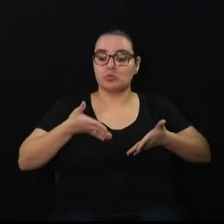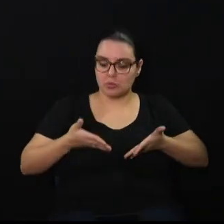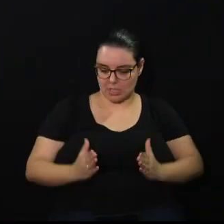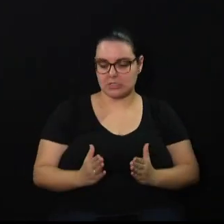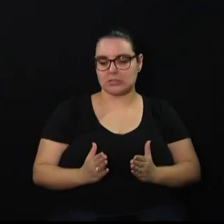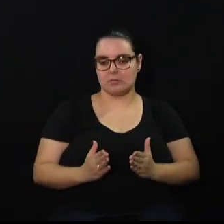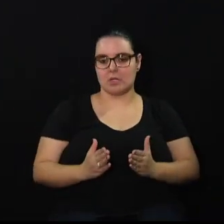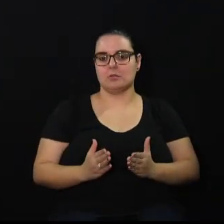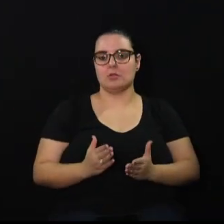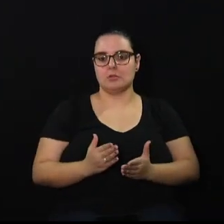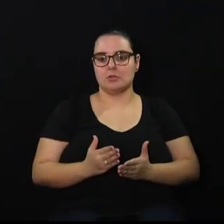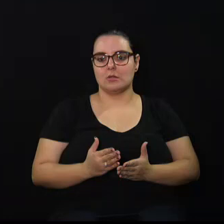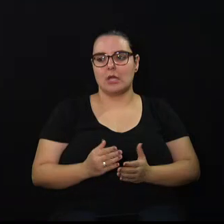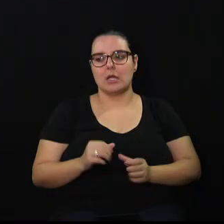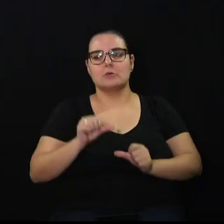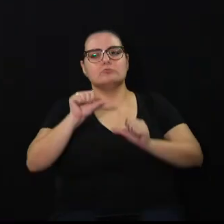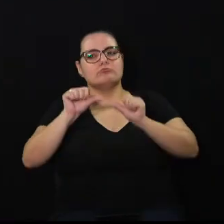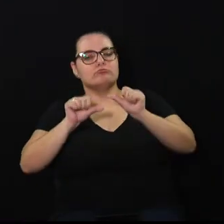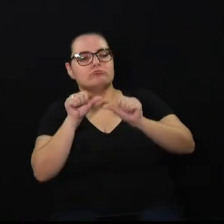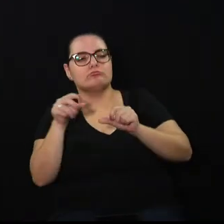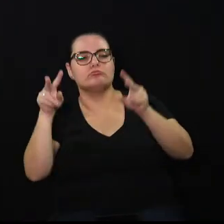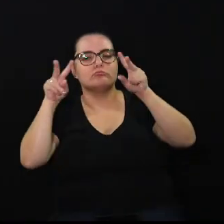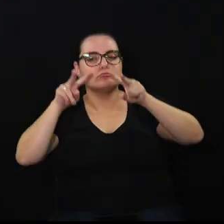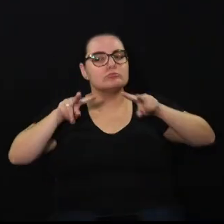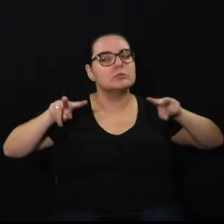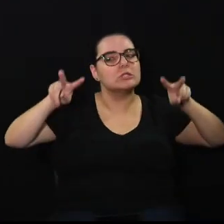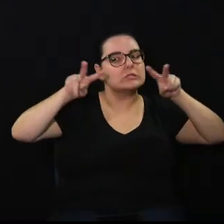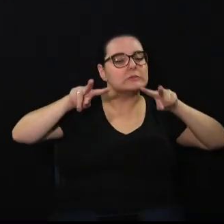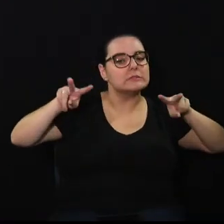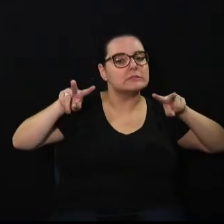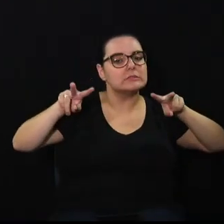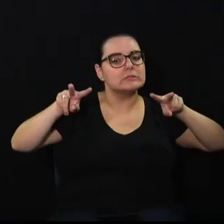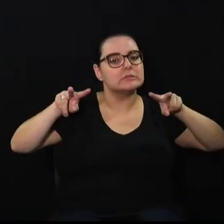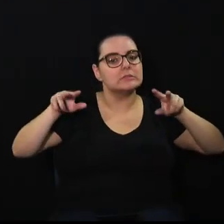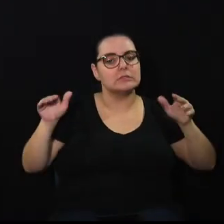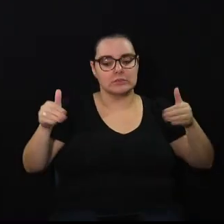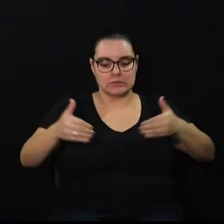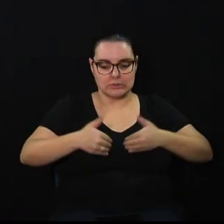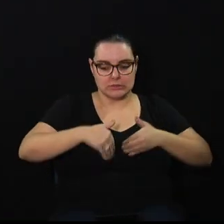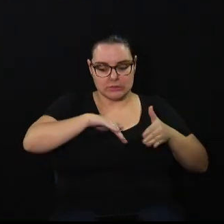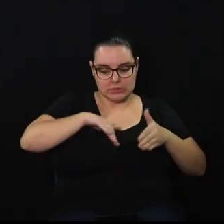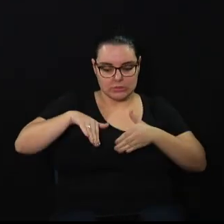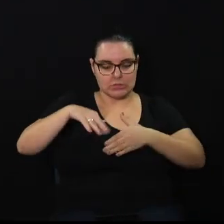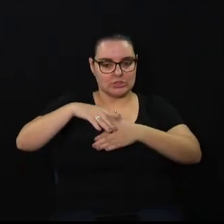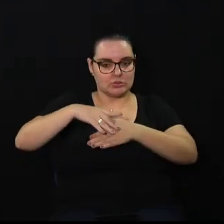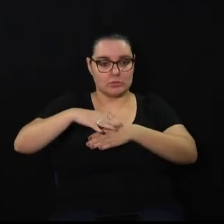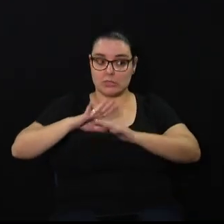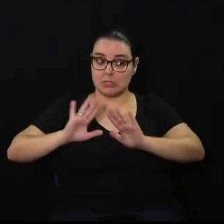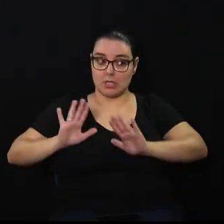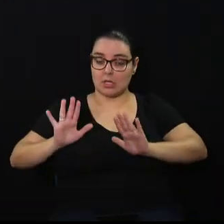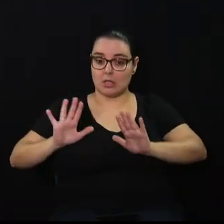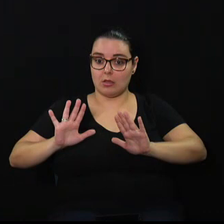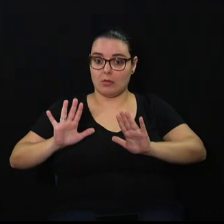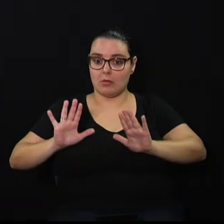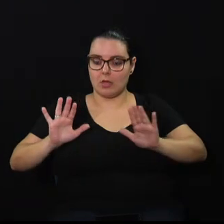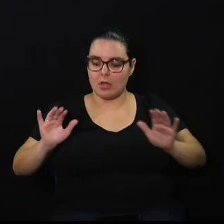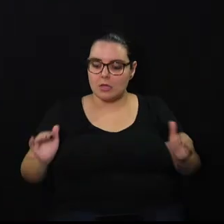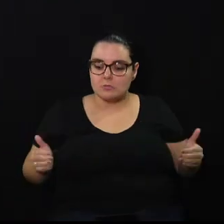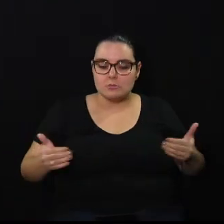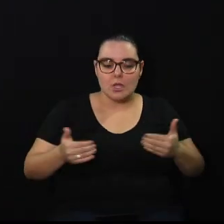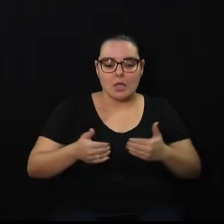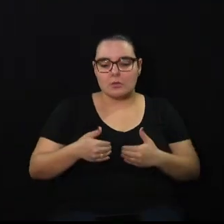então isso muda um pouco a visão tirando um pouco o autismo de doença transformando o autismo em algo mais é